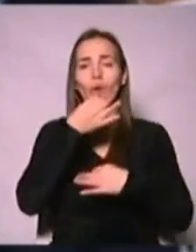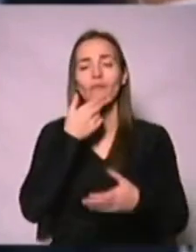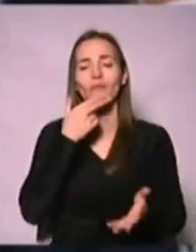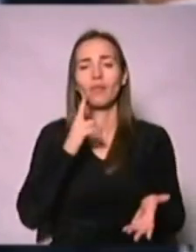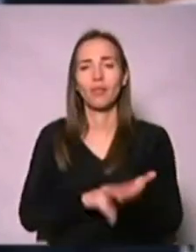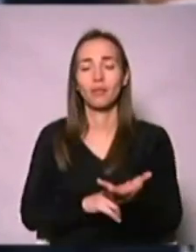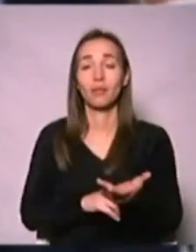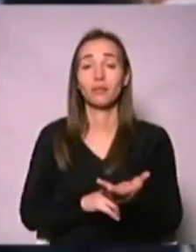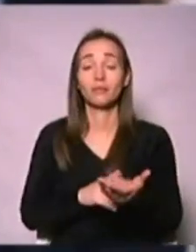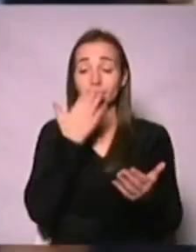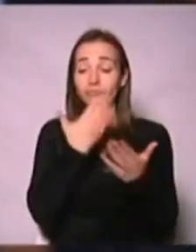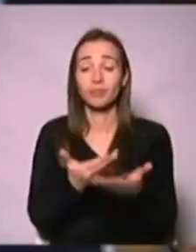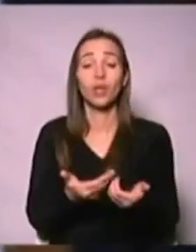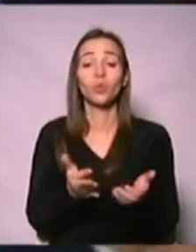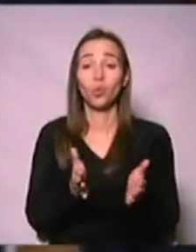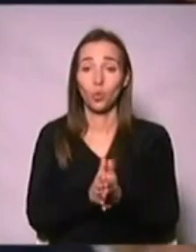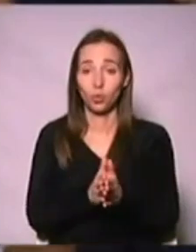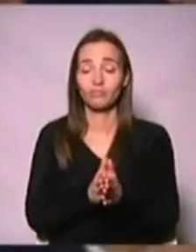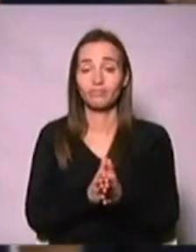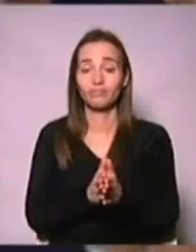em tudo isto